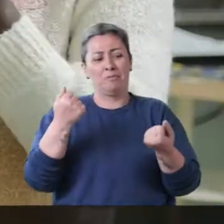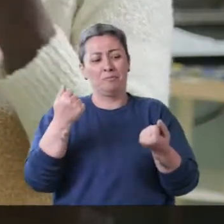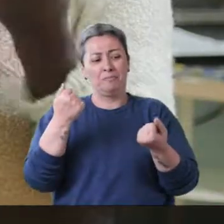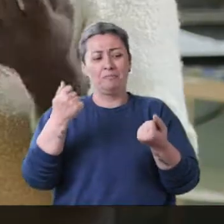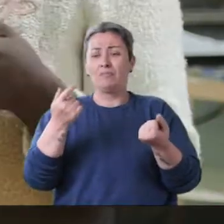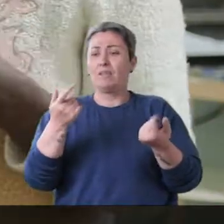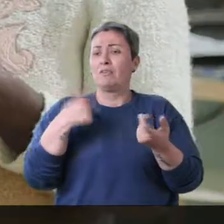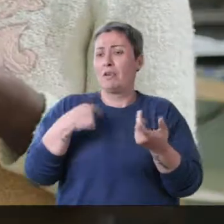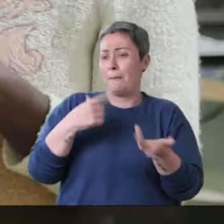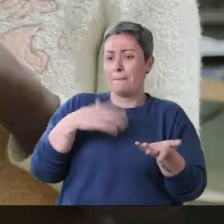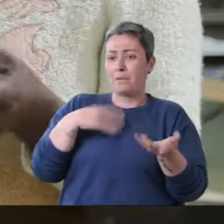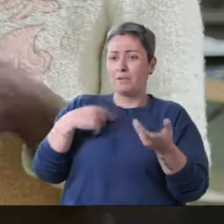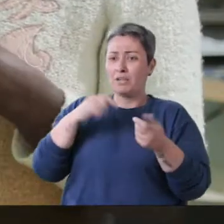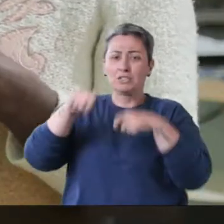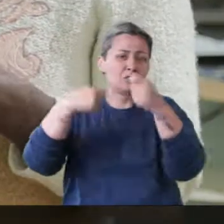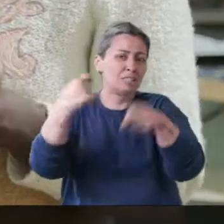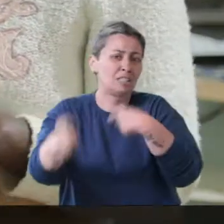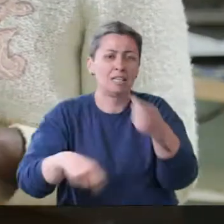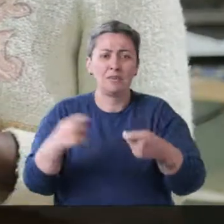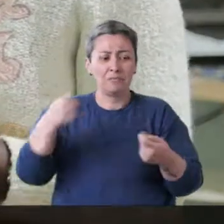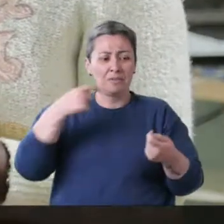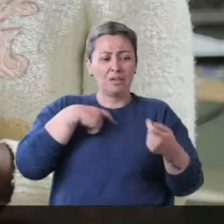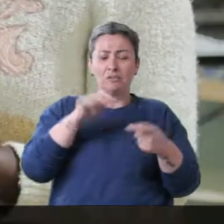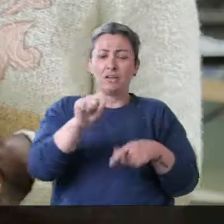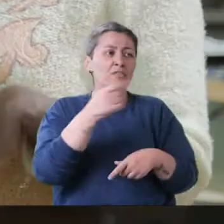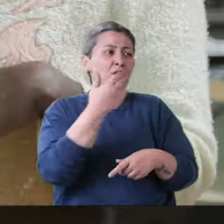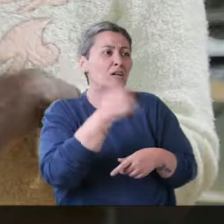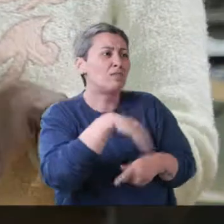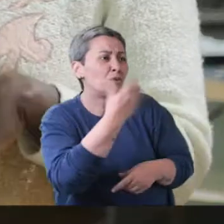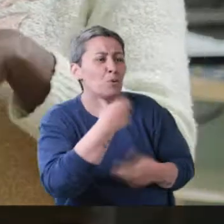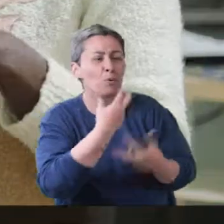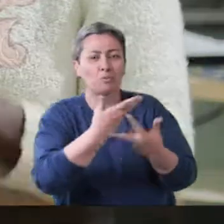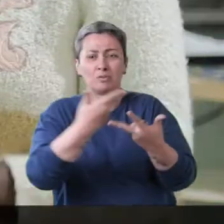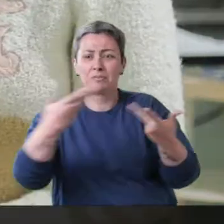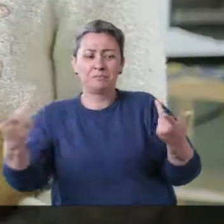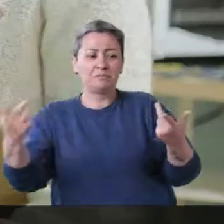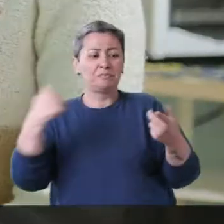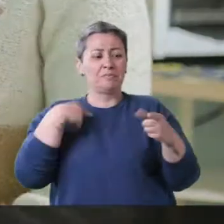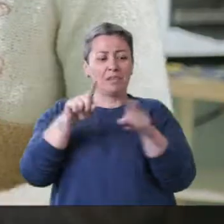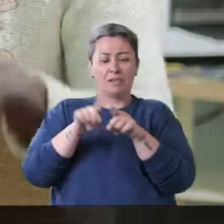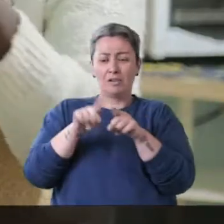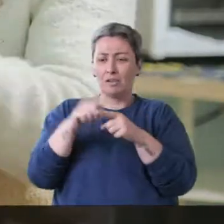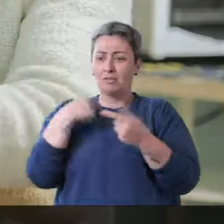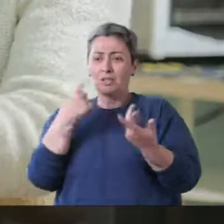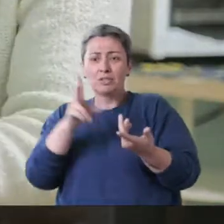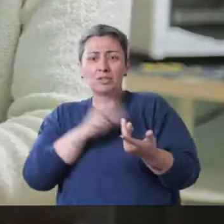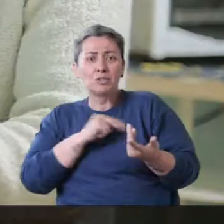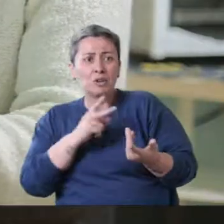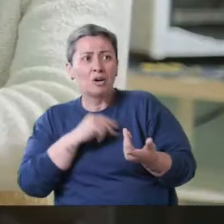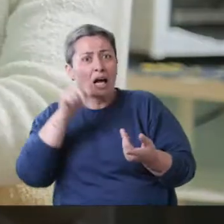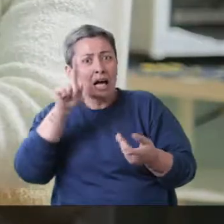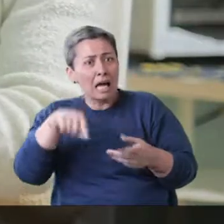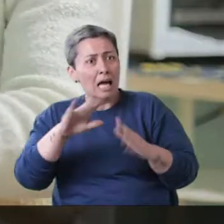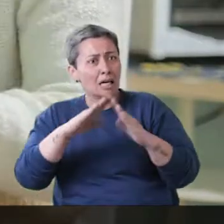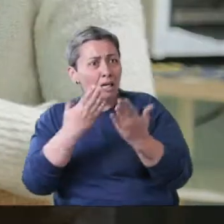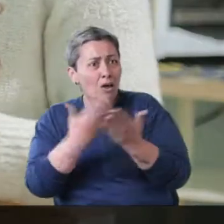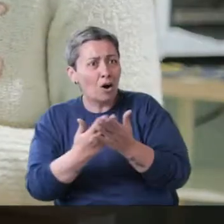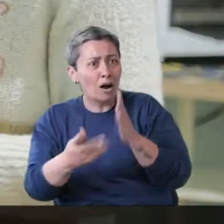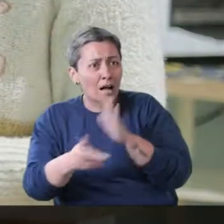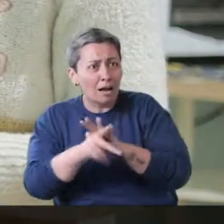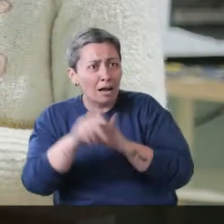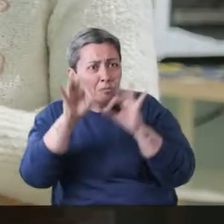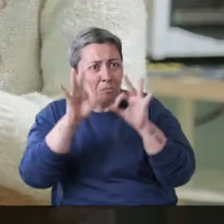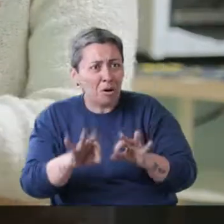melancia, ele fazia assim para mim. Quando ele via as frutas, aí, nossa, isso foi maravilhoso. Nossa, essa é a escola certa que ele era para estar desde o